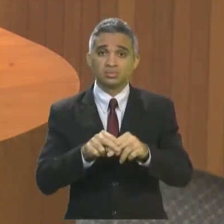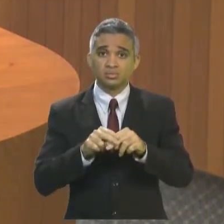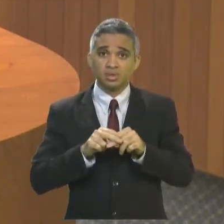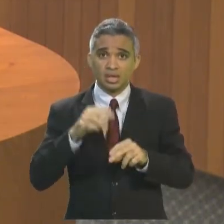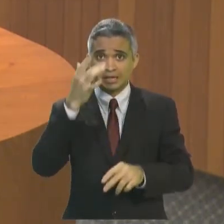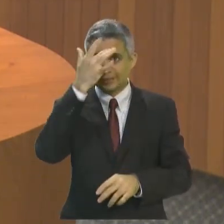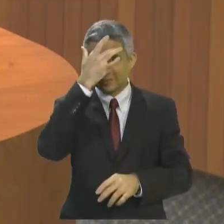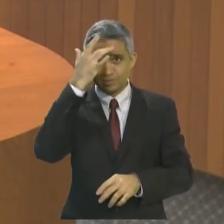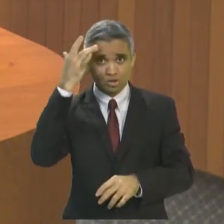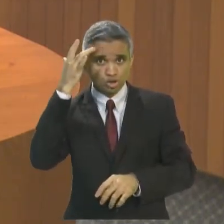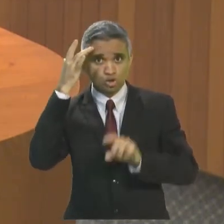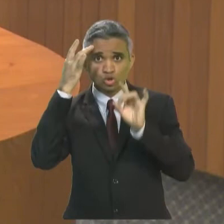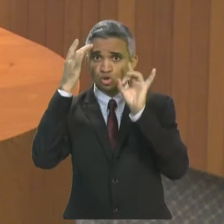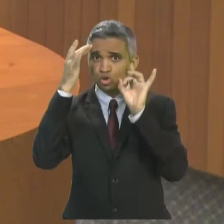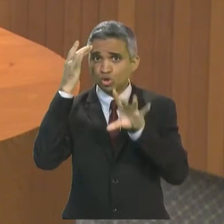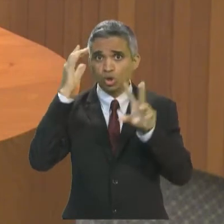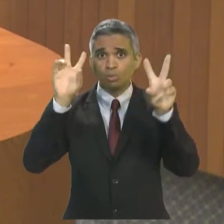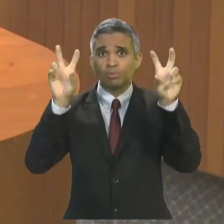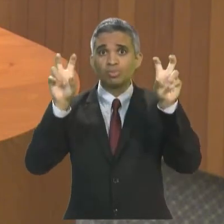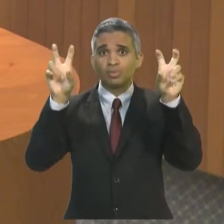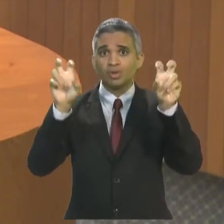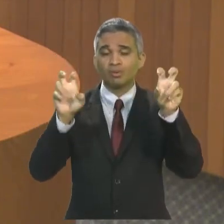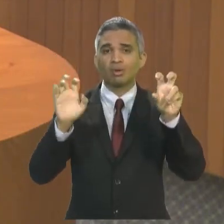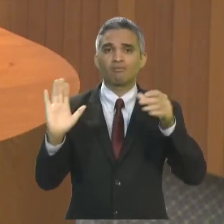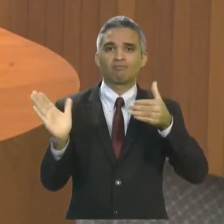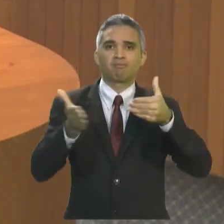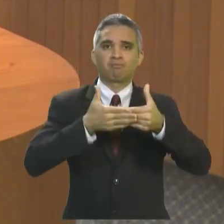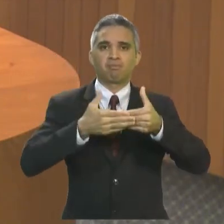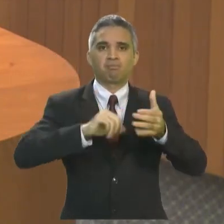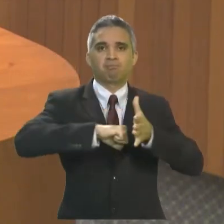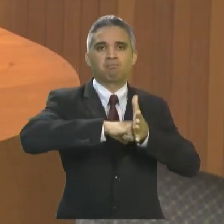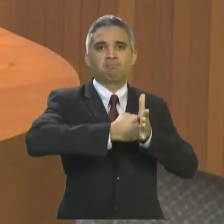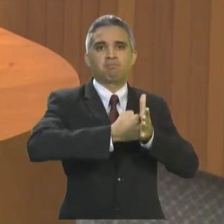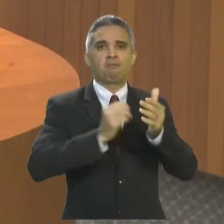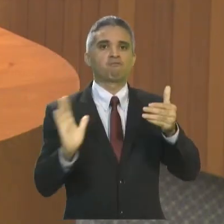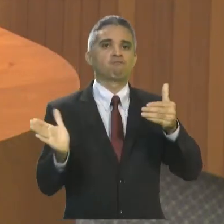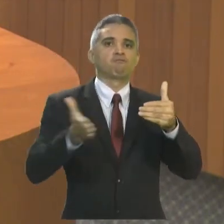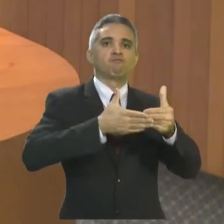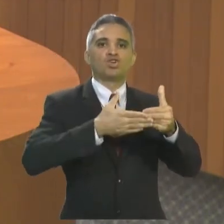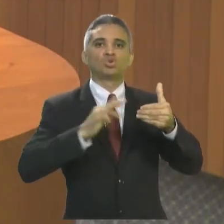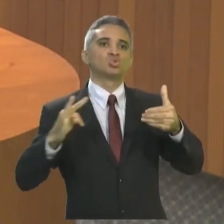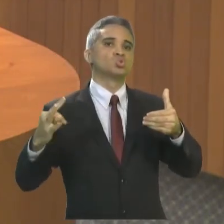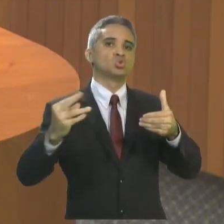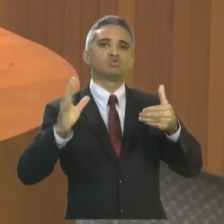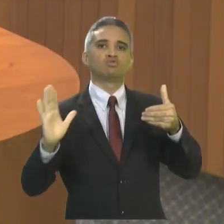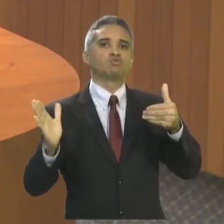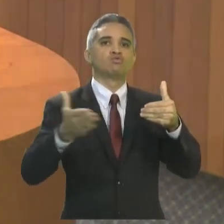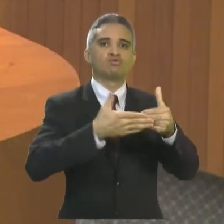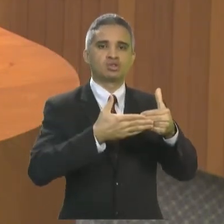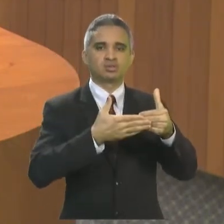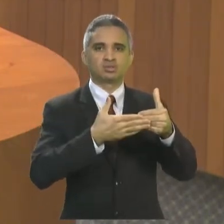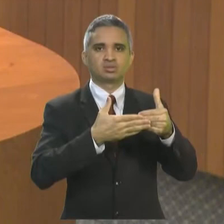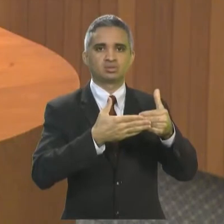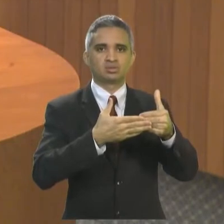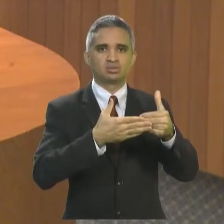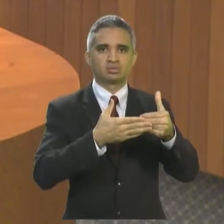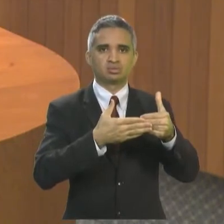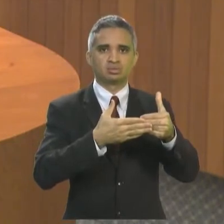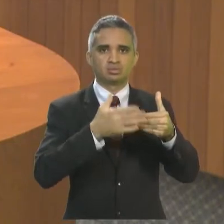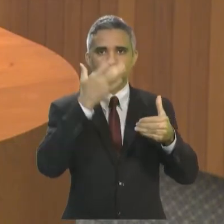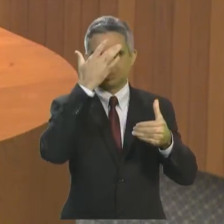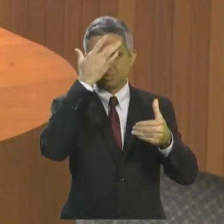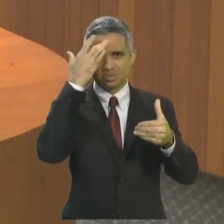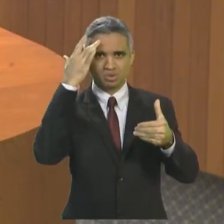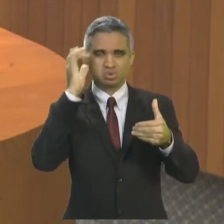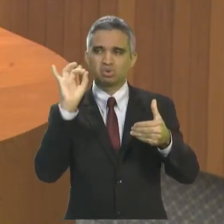quer falar de lockdown, deixa a coisa virar um grande caldeirão explosivo para, ao final, chegar